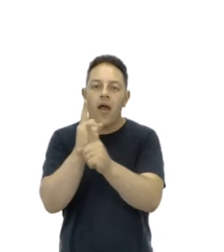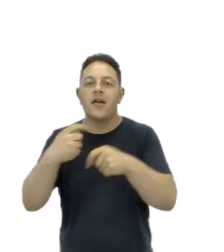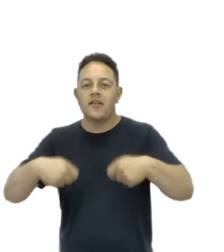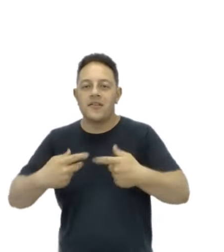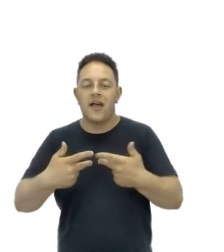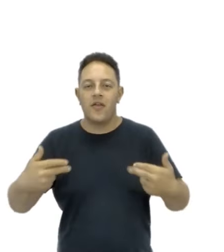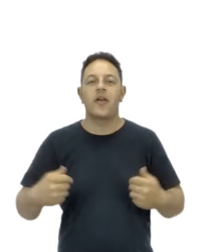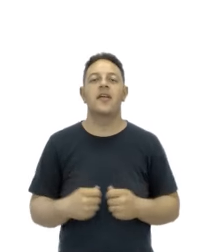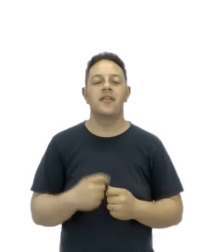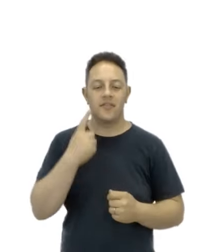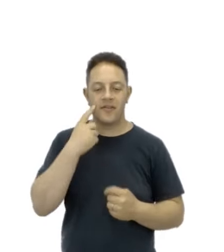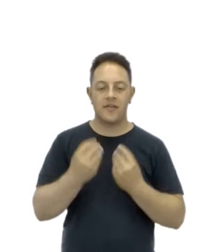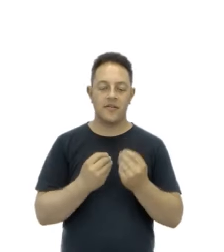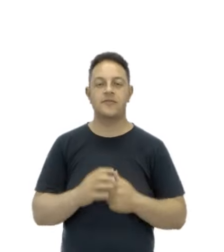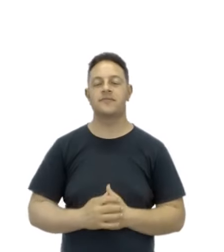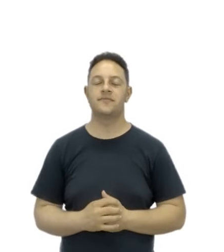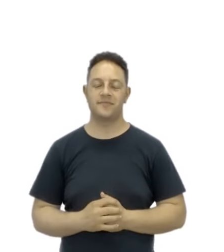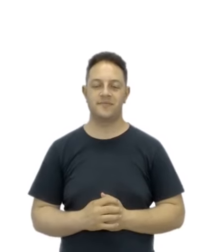nossa rede.